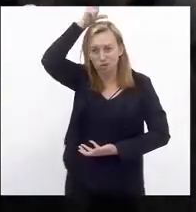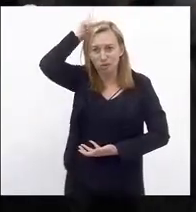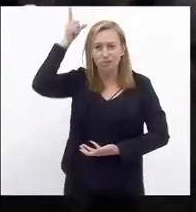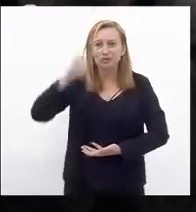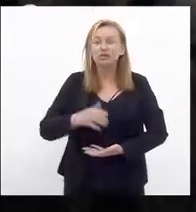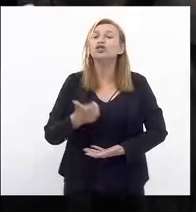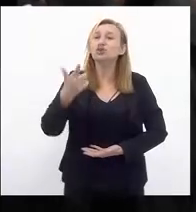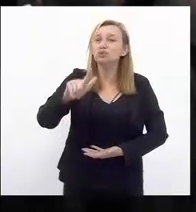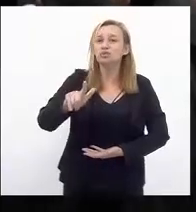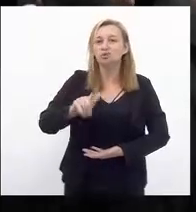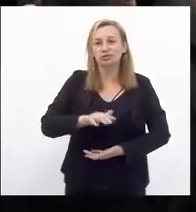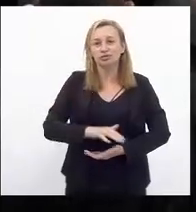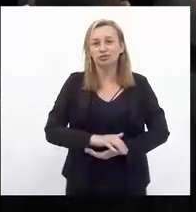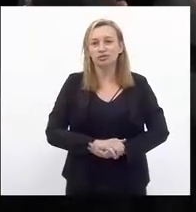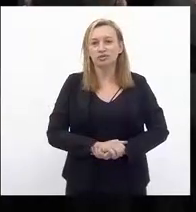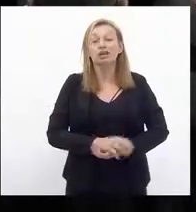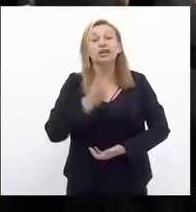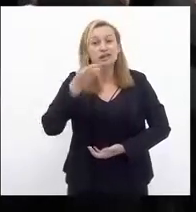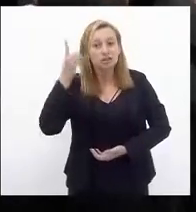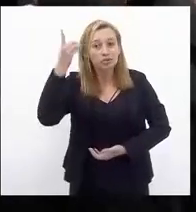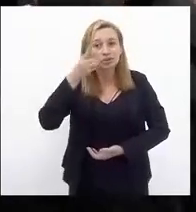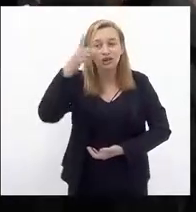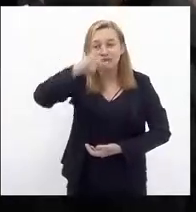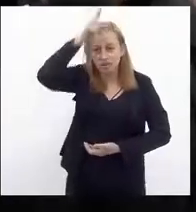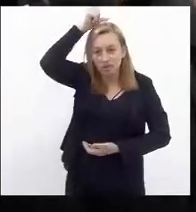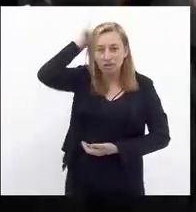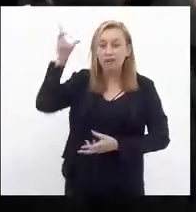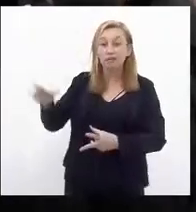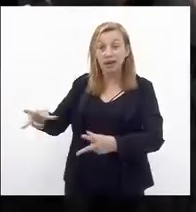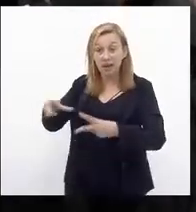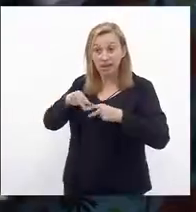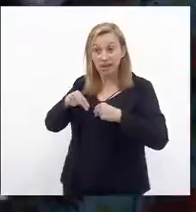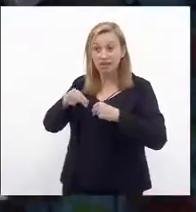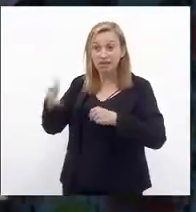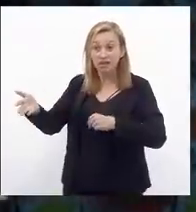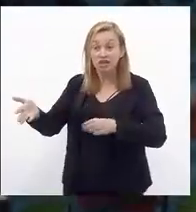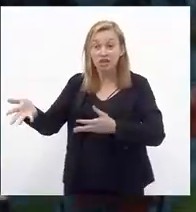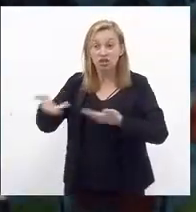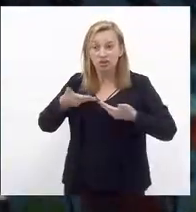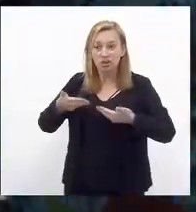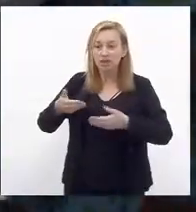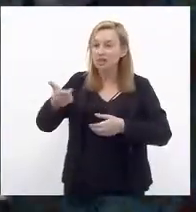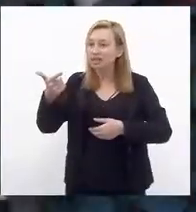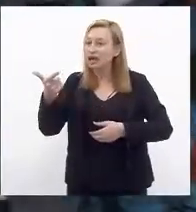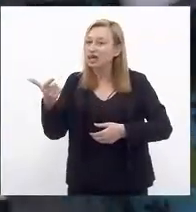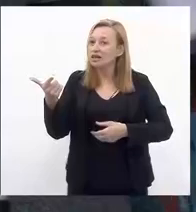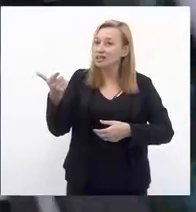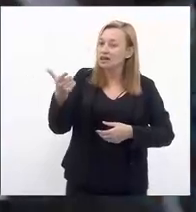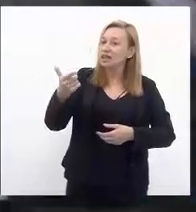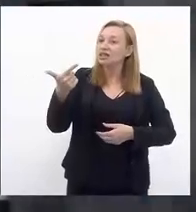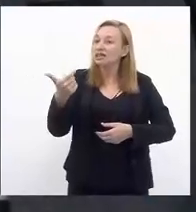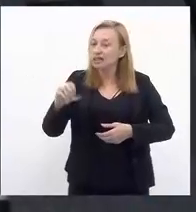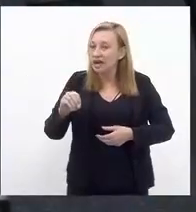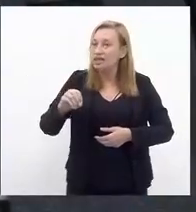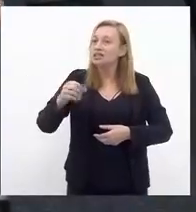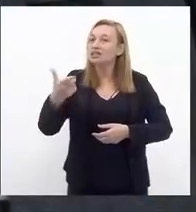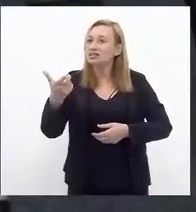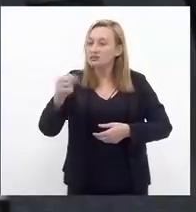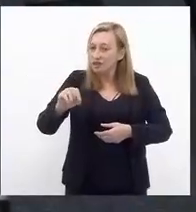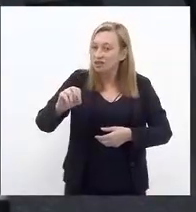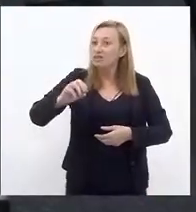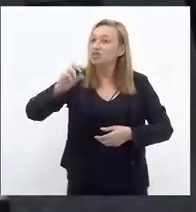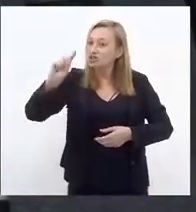de novo o deputado nos povos merece ser chamado 10 vezes 20 vezes e eu continuarei